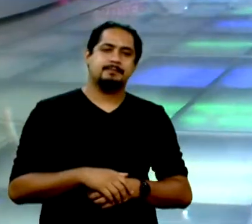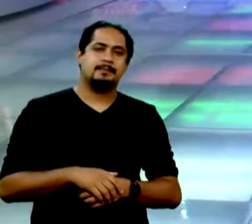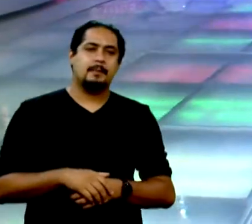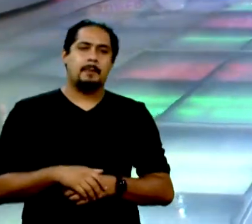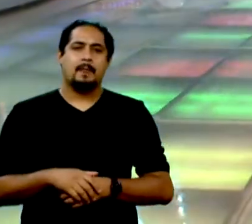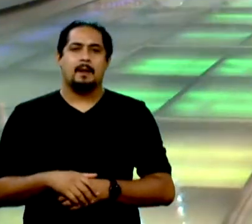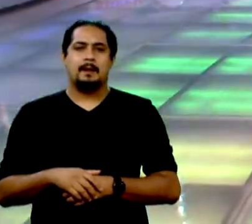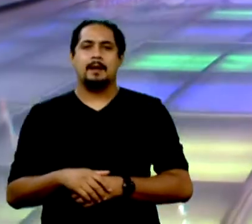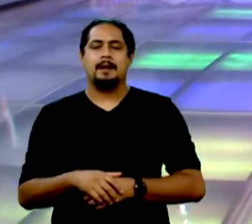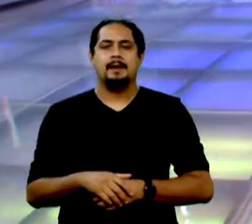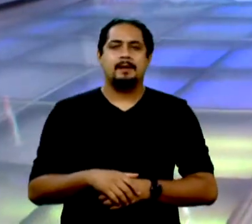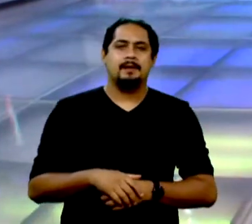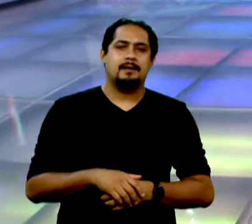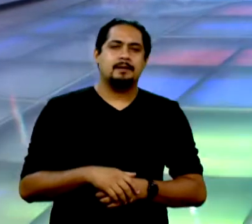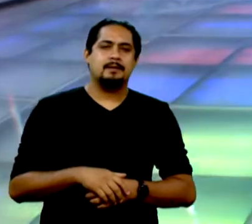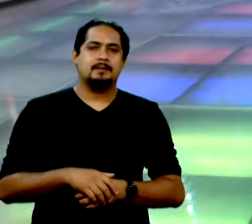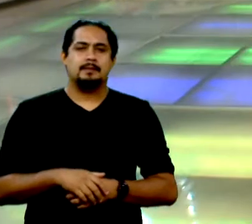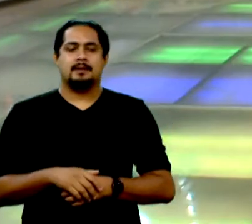comigo!